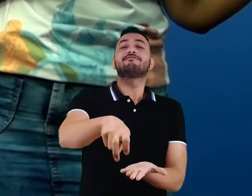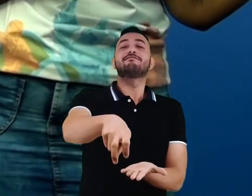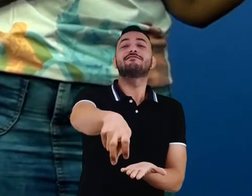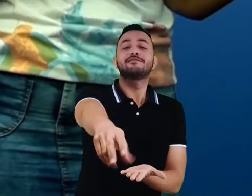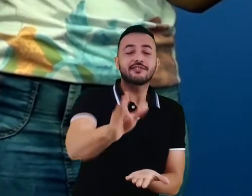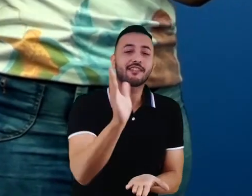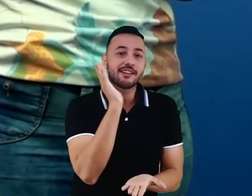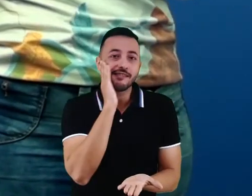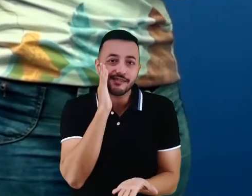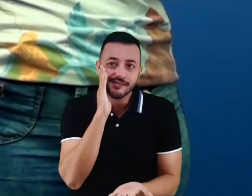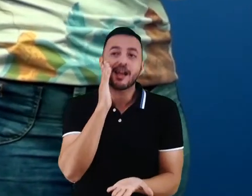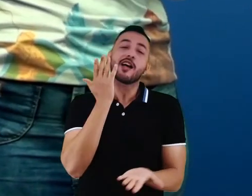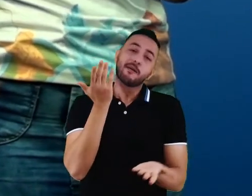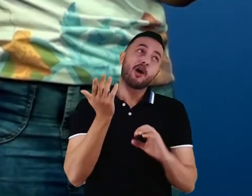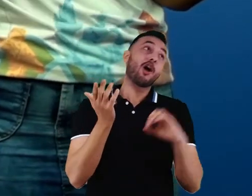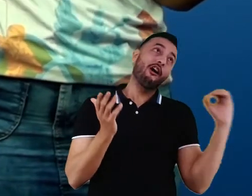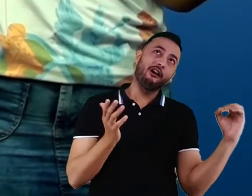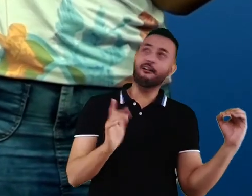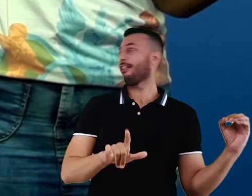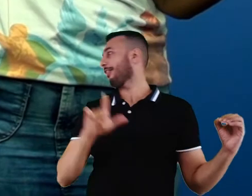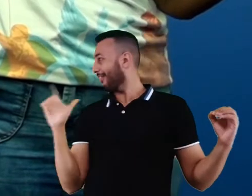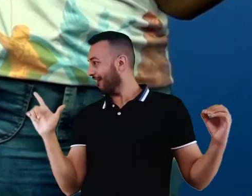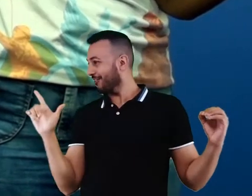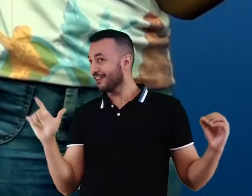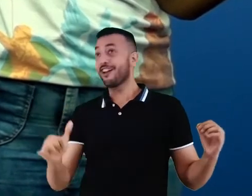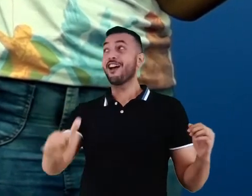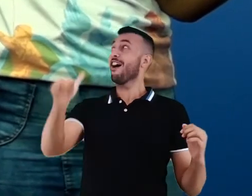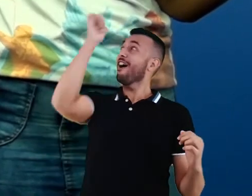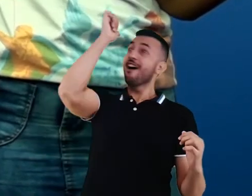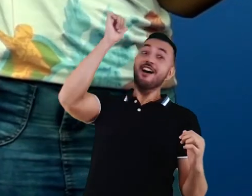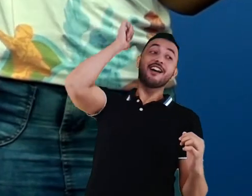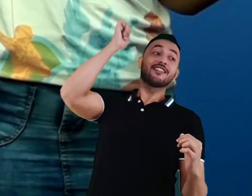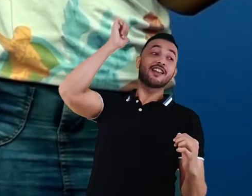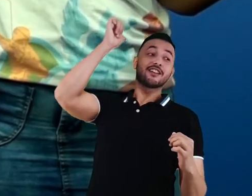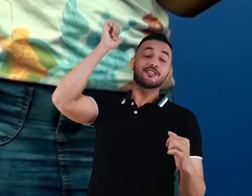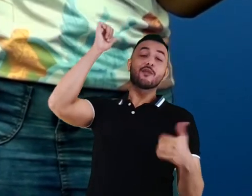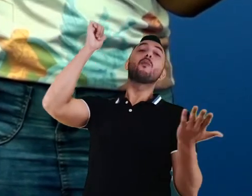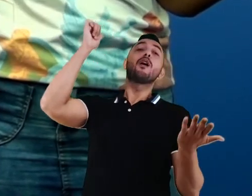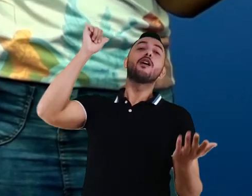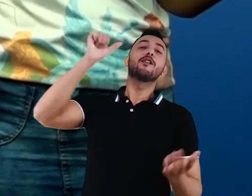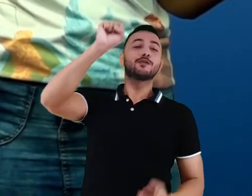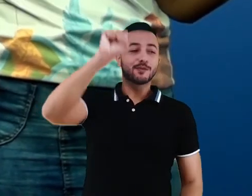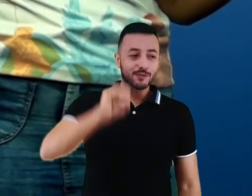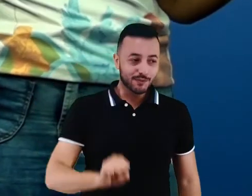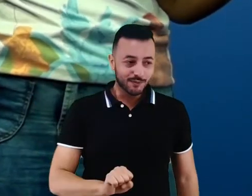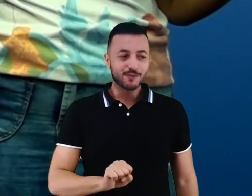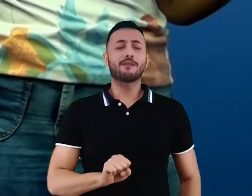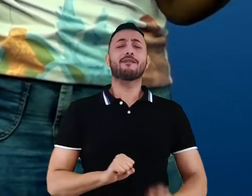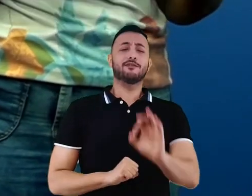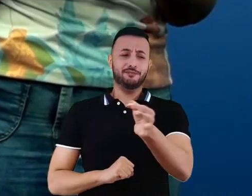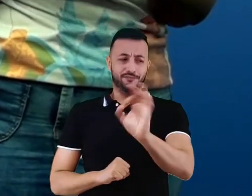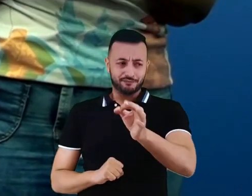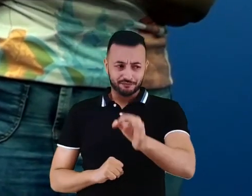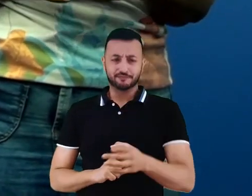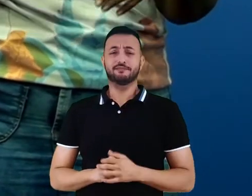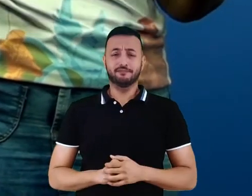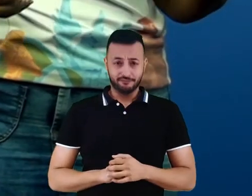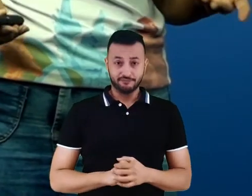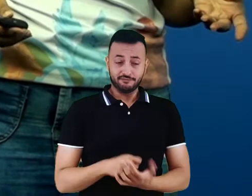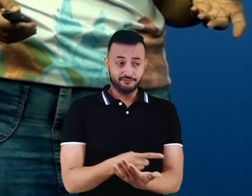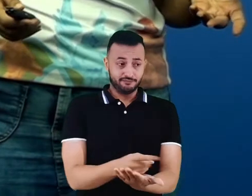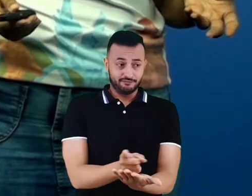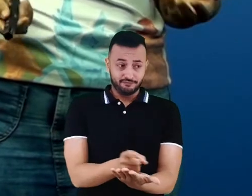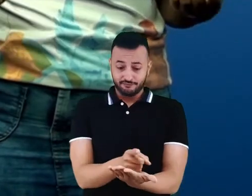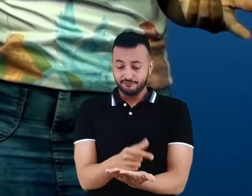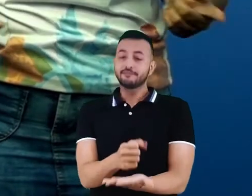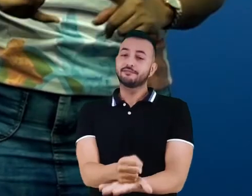aqui fica oeste, aqui fica leste e que atrás vai ficar o quê? O sul. Isso mesmo, a bússola vai